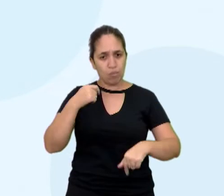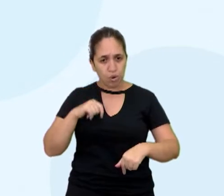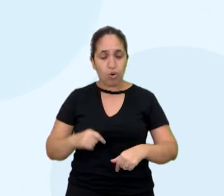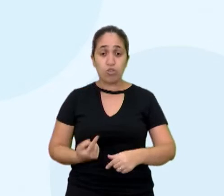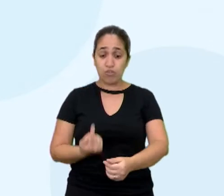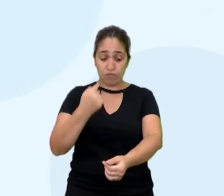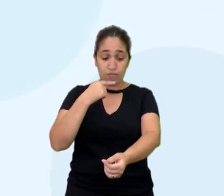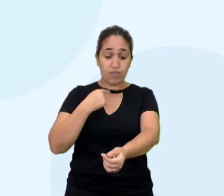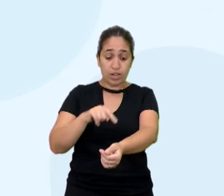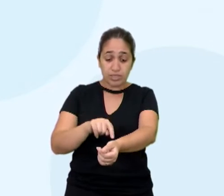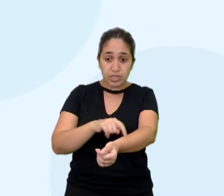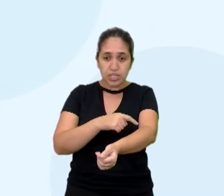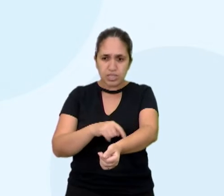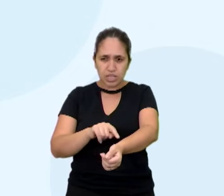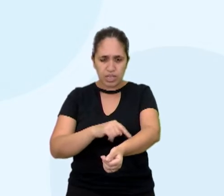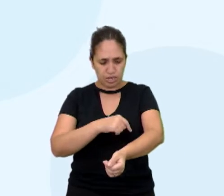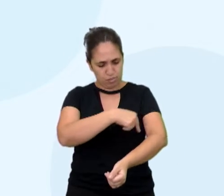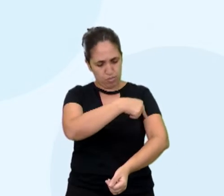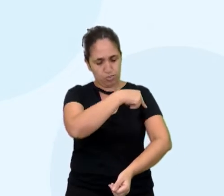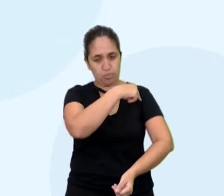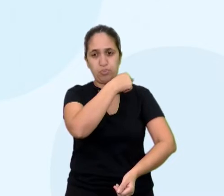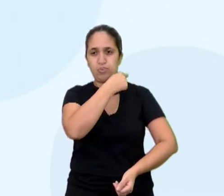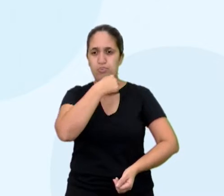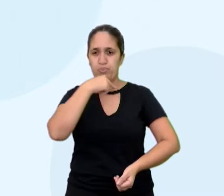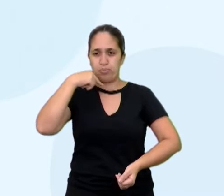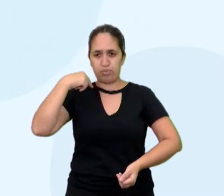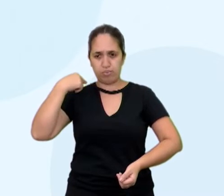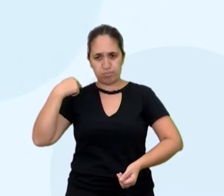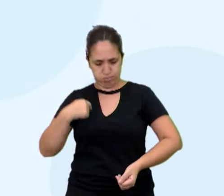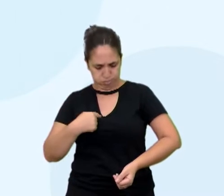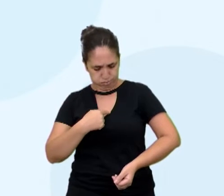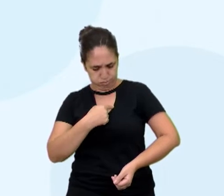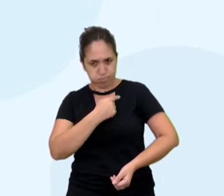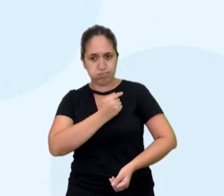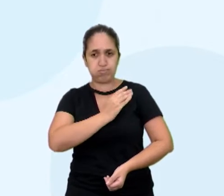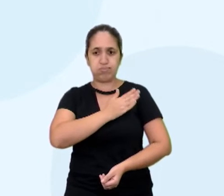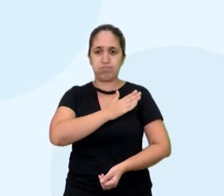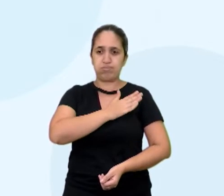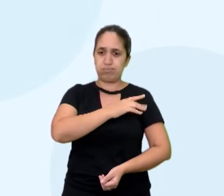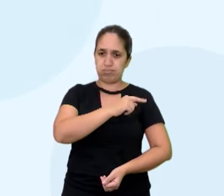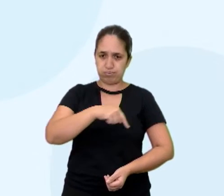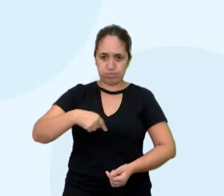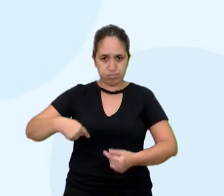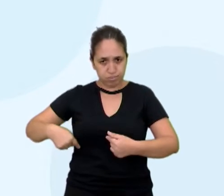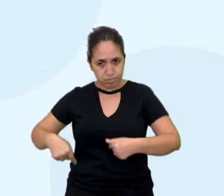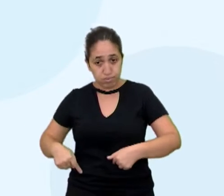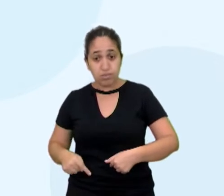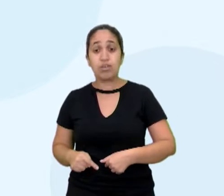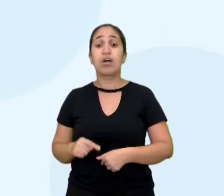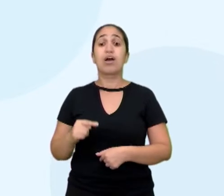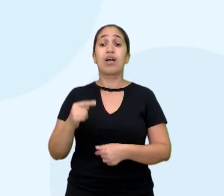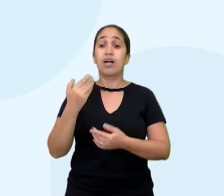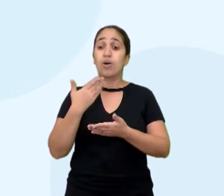corrente sanguínea, fazem todo o trajeto lá da corrente sanguínea, passam pelo coração e a partir daí, olha só, ele